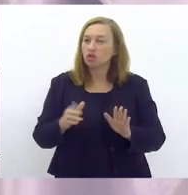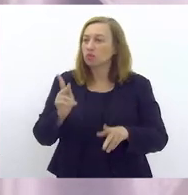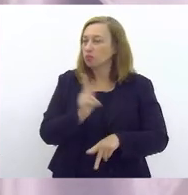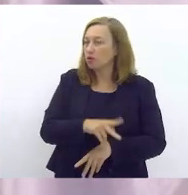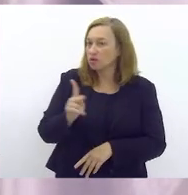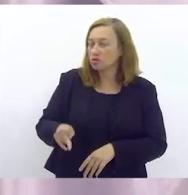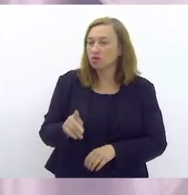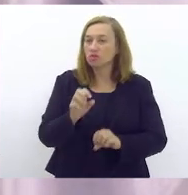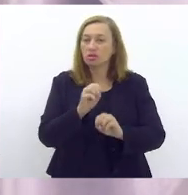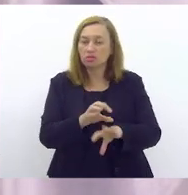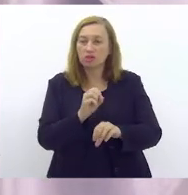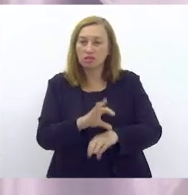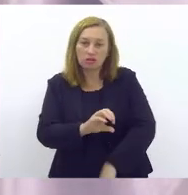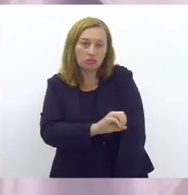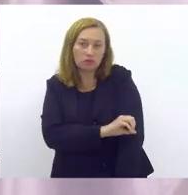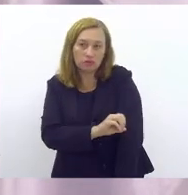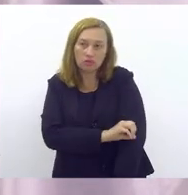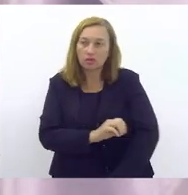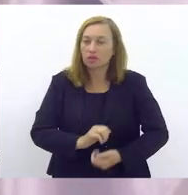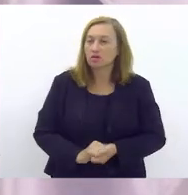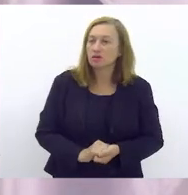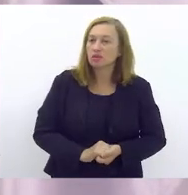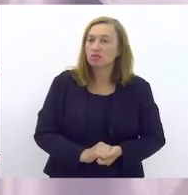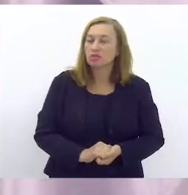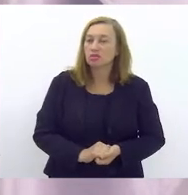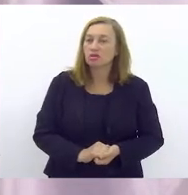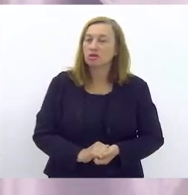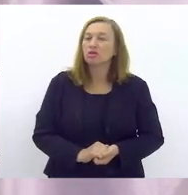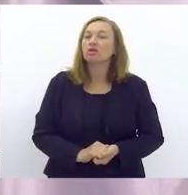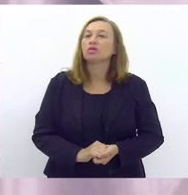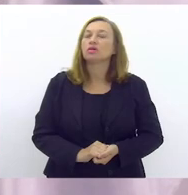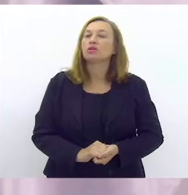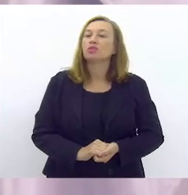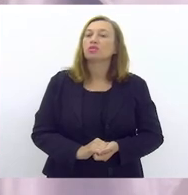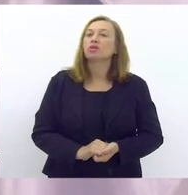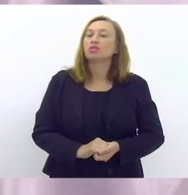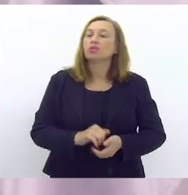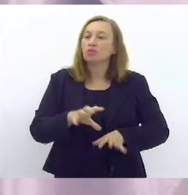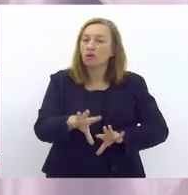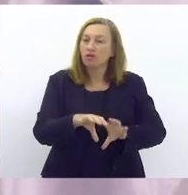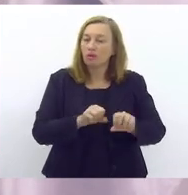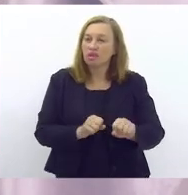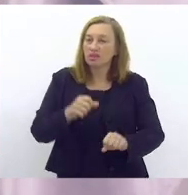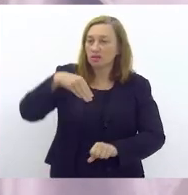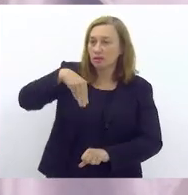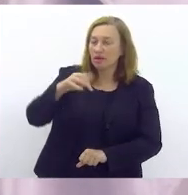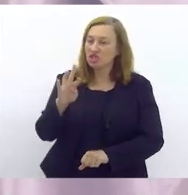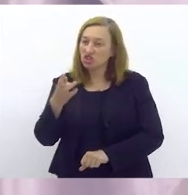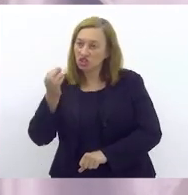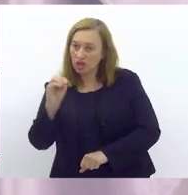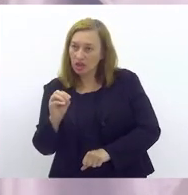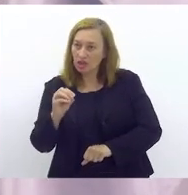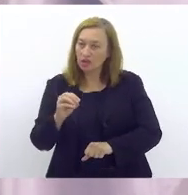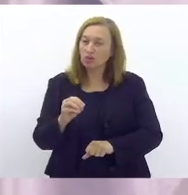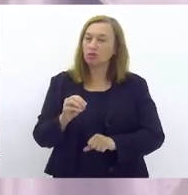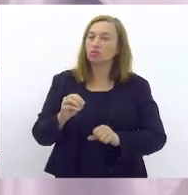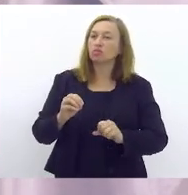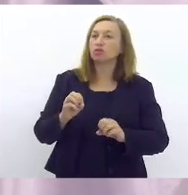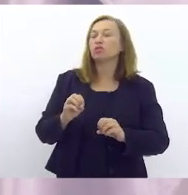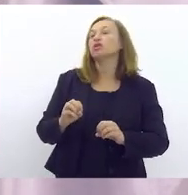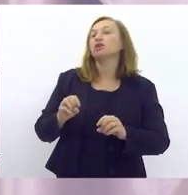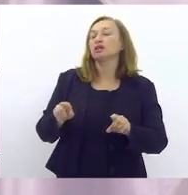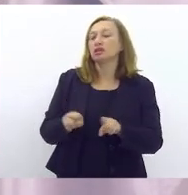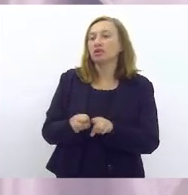educação infantil os profissionais que exercem função docente, com formação no magistério ou em curso de nível superior e aprovadas em concurso